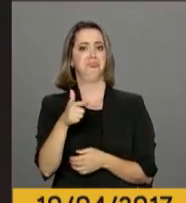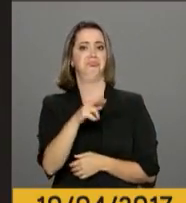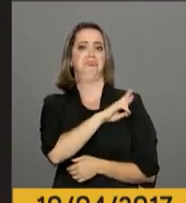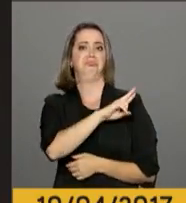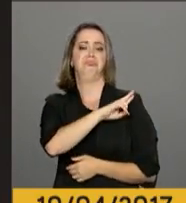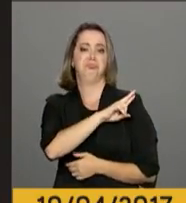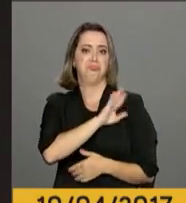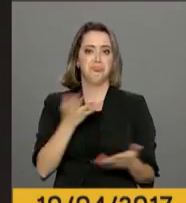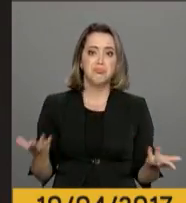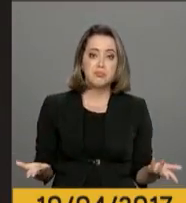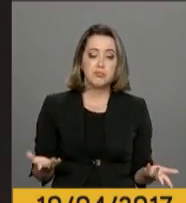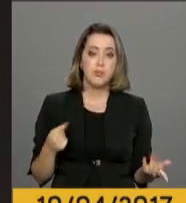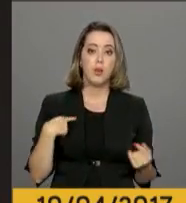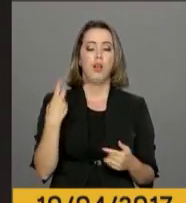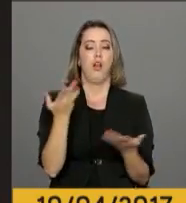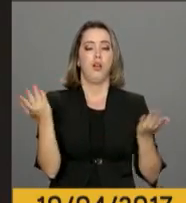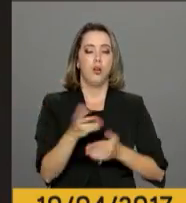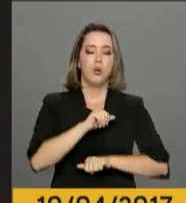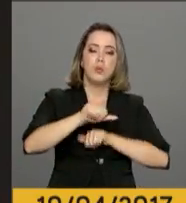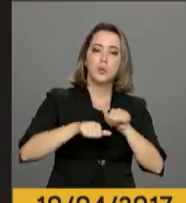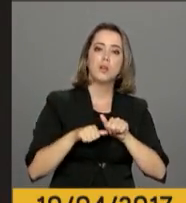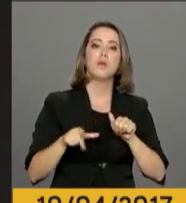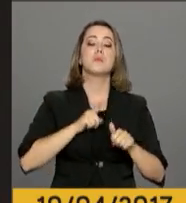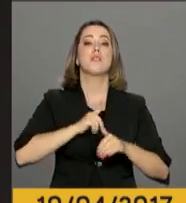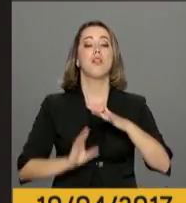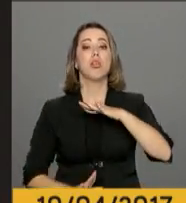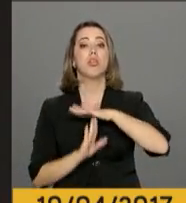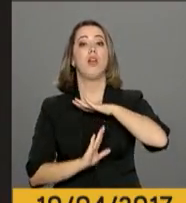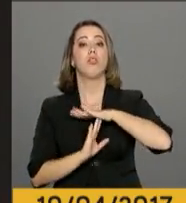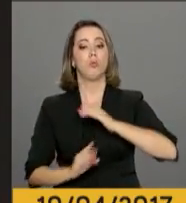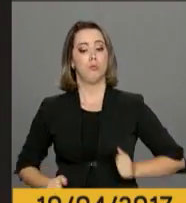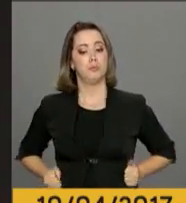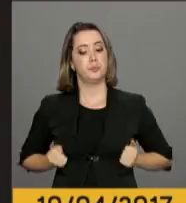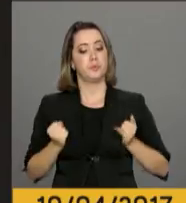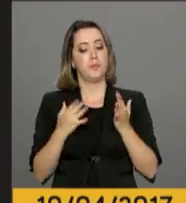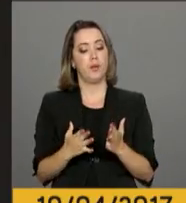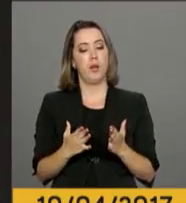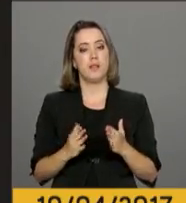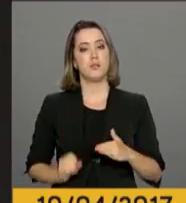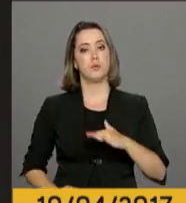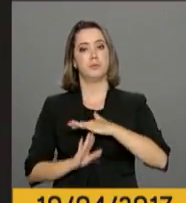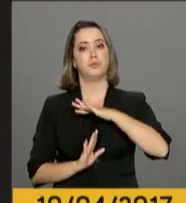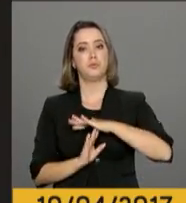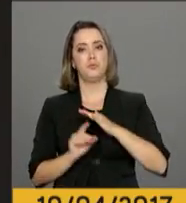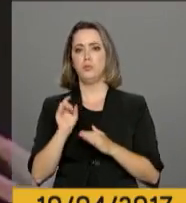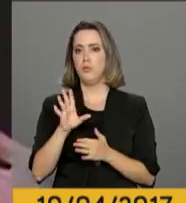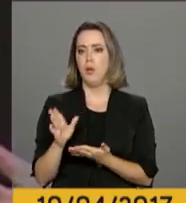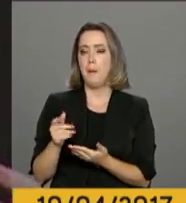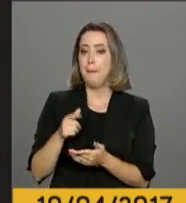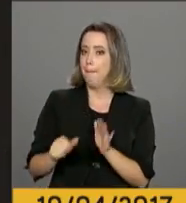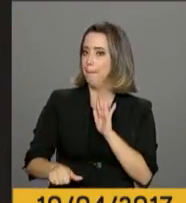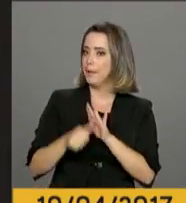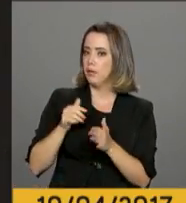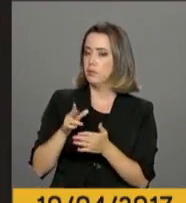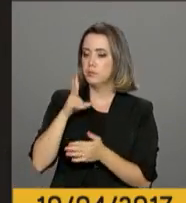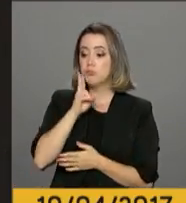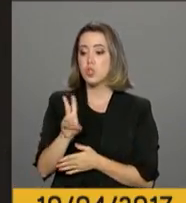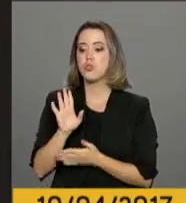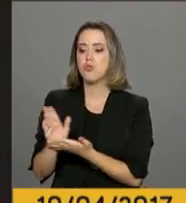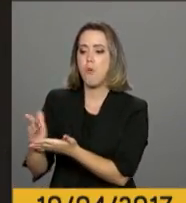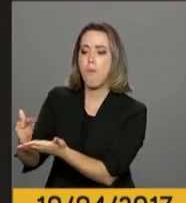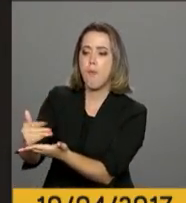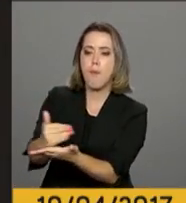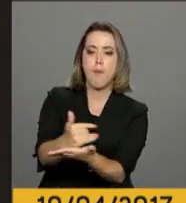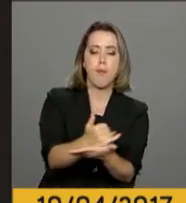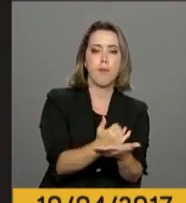um teto dos gastos públicos, não é? E só gastamos aquilo que arrecadamos. Nós apanhamos o Brasil com um